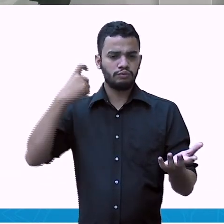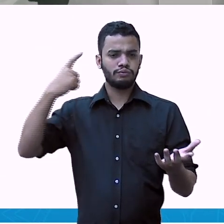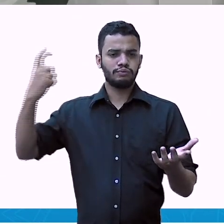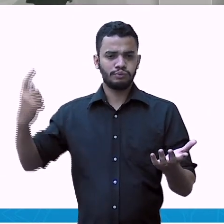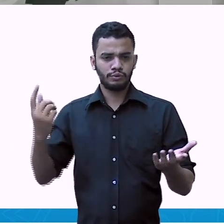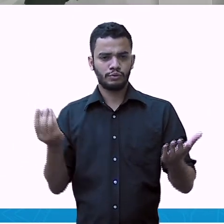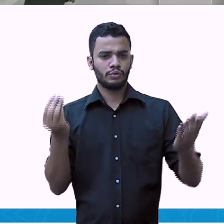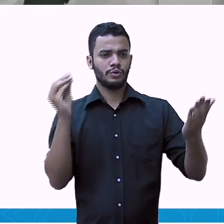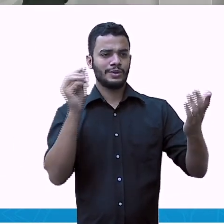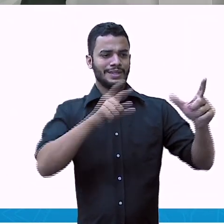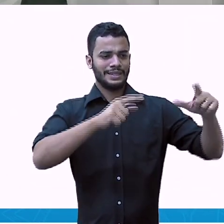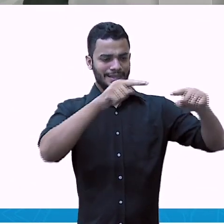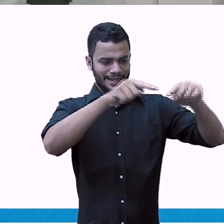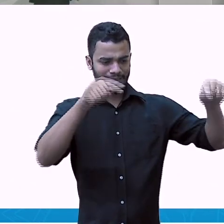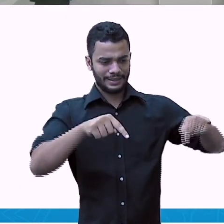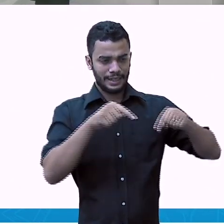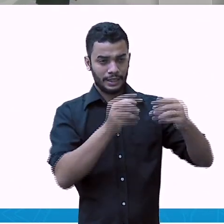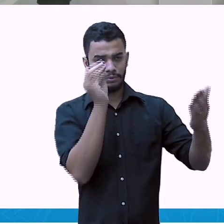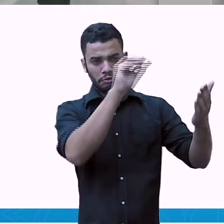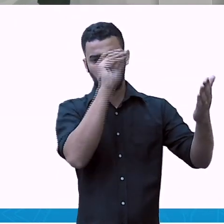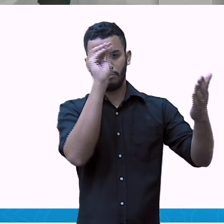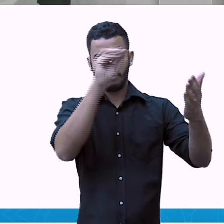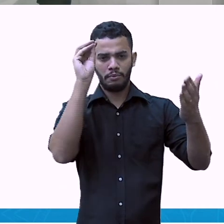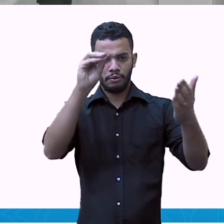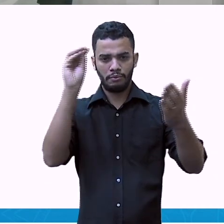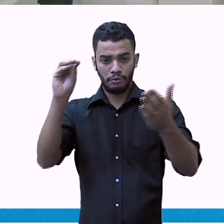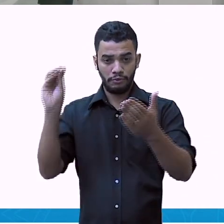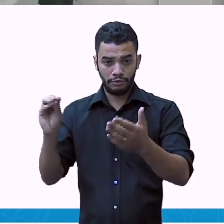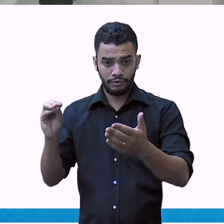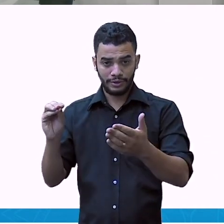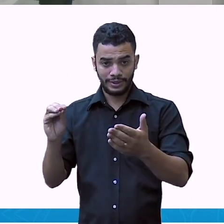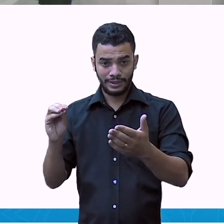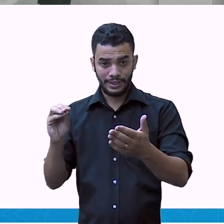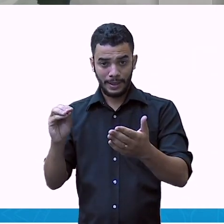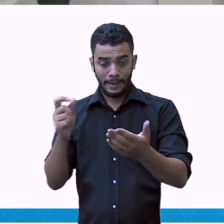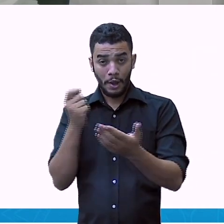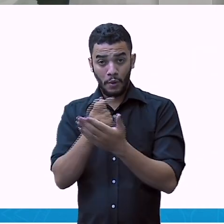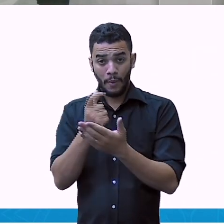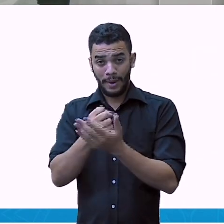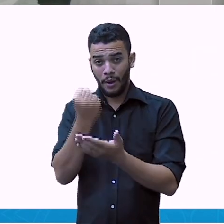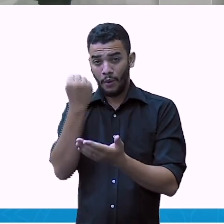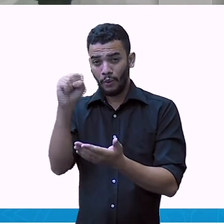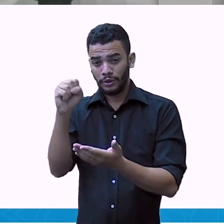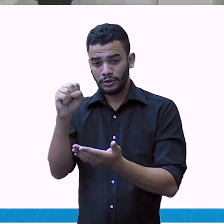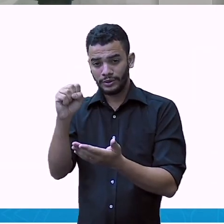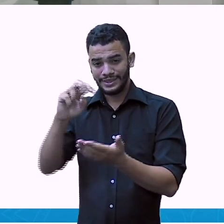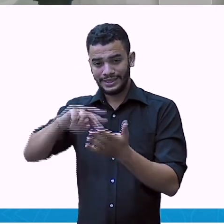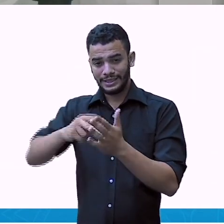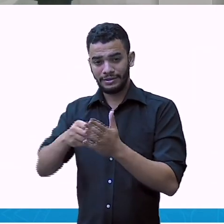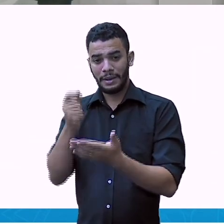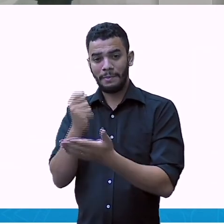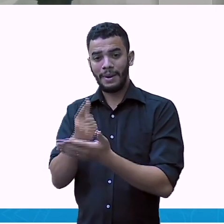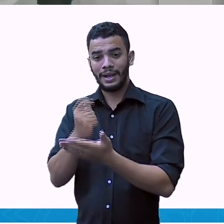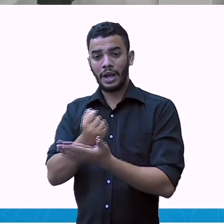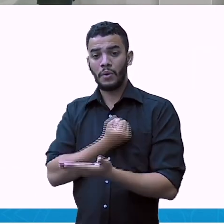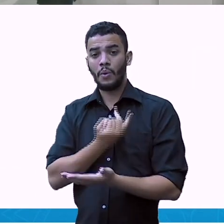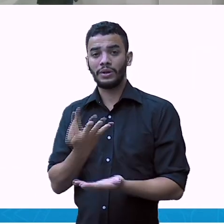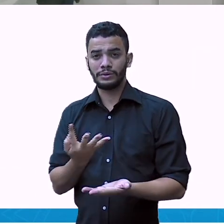228 e são 8 caixinhas. Então, 8 vezes 228, R$